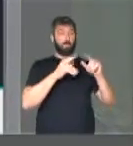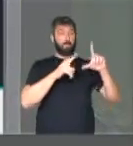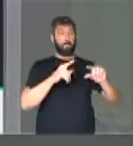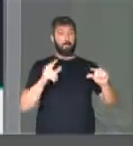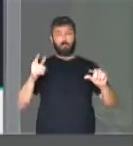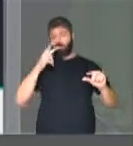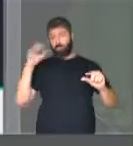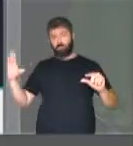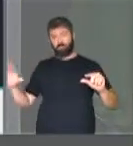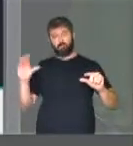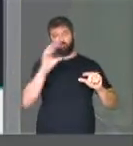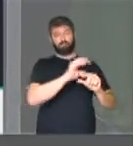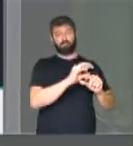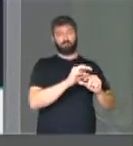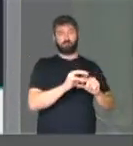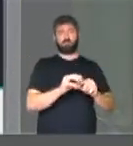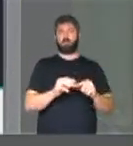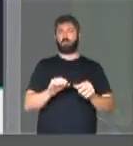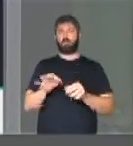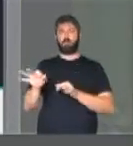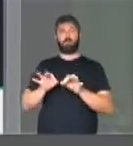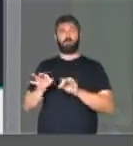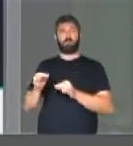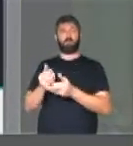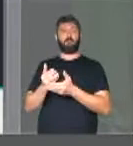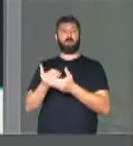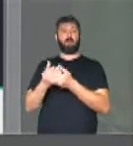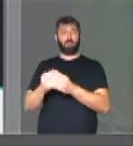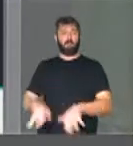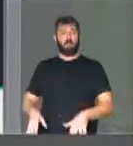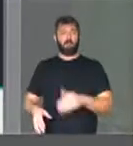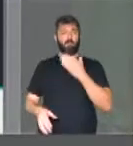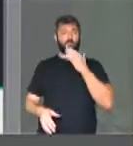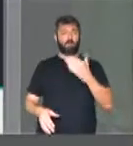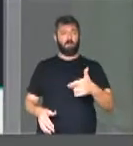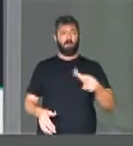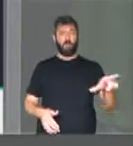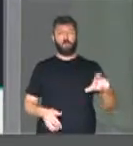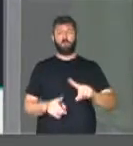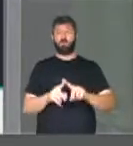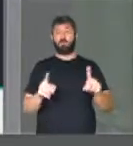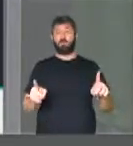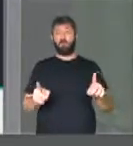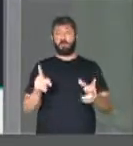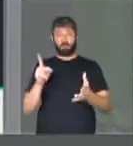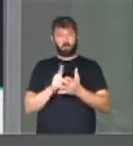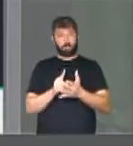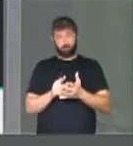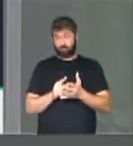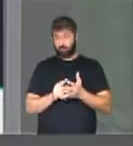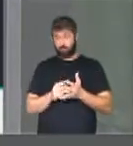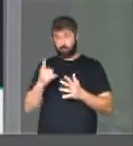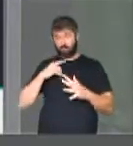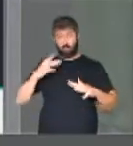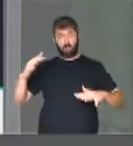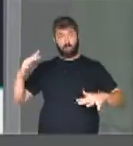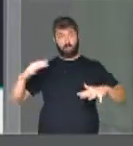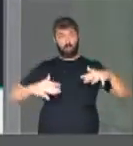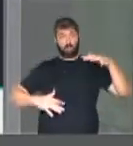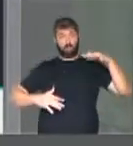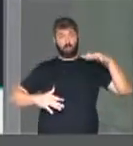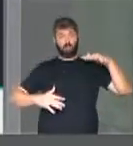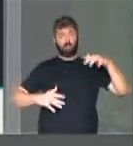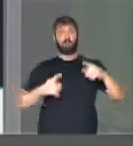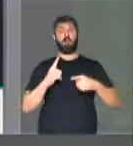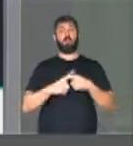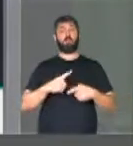um planejamento e, em tese, favorecendo o outro, mas que a rigor cria um desequilíbrio